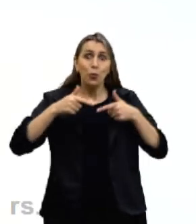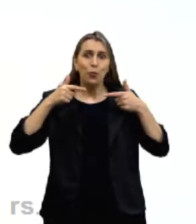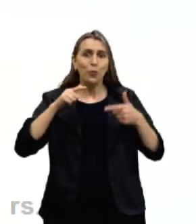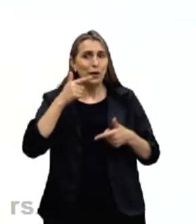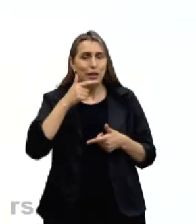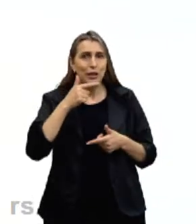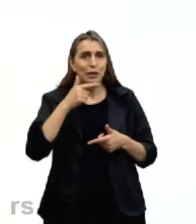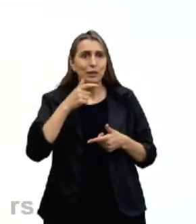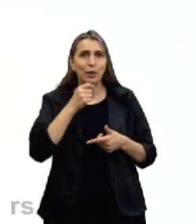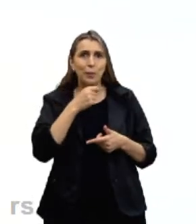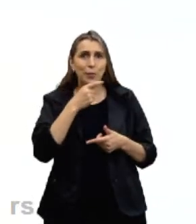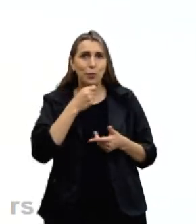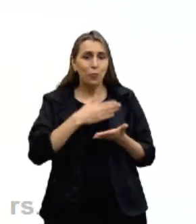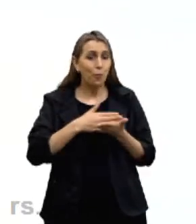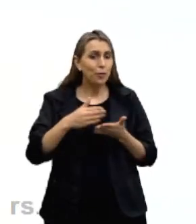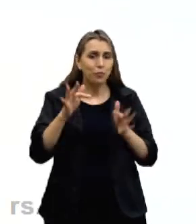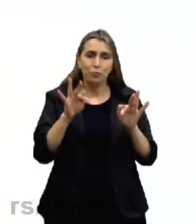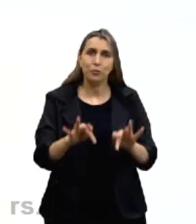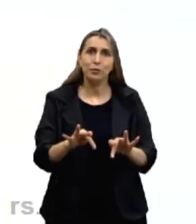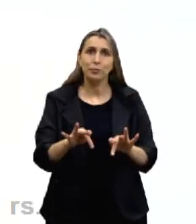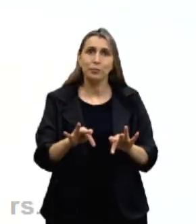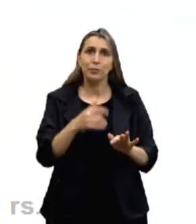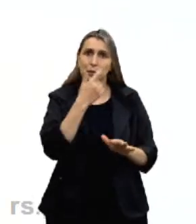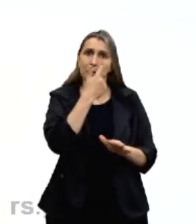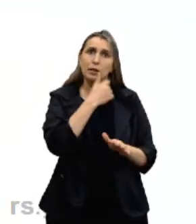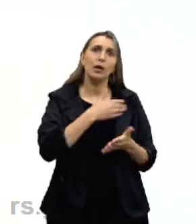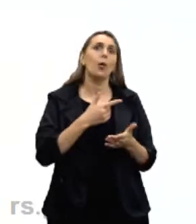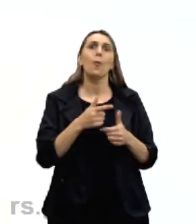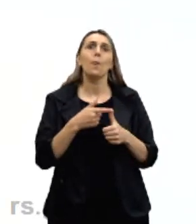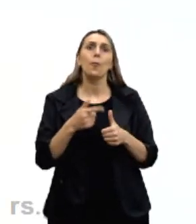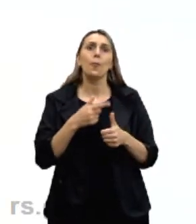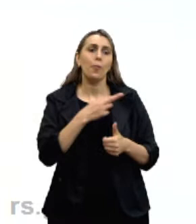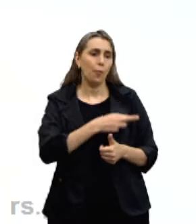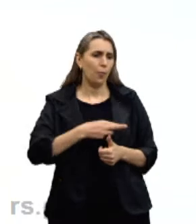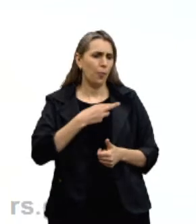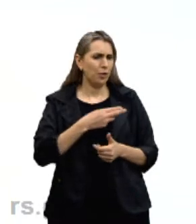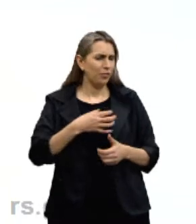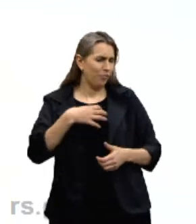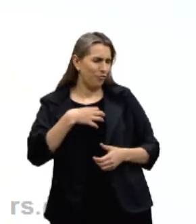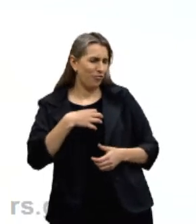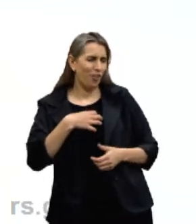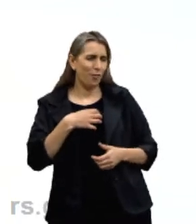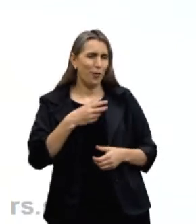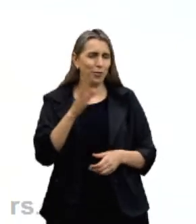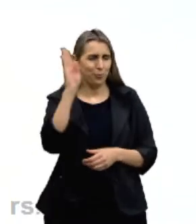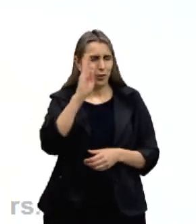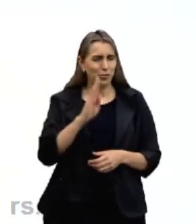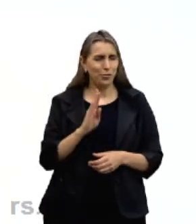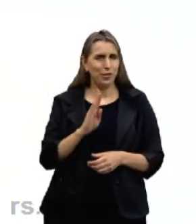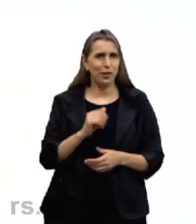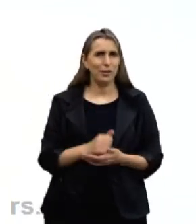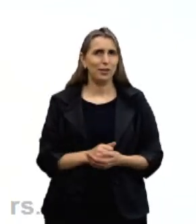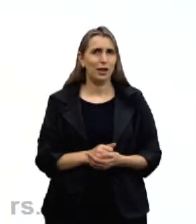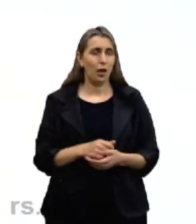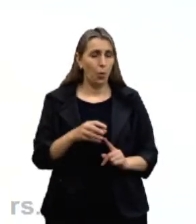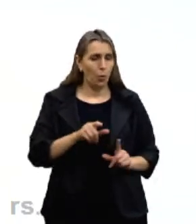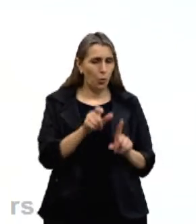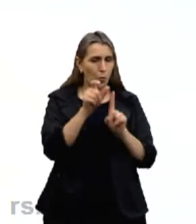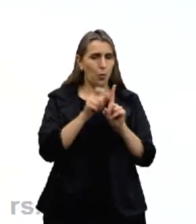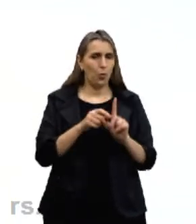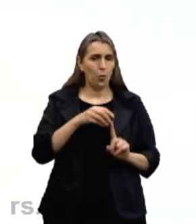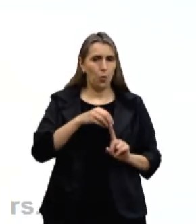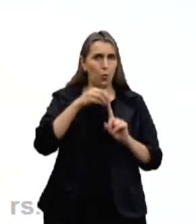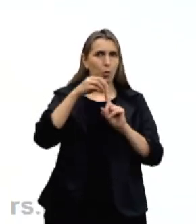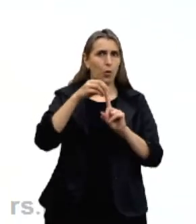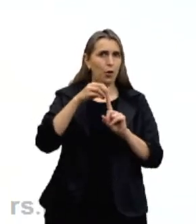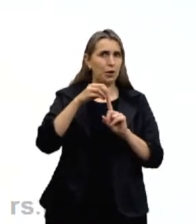esse romance é o primeiro romance que vai começar a mostrar esse jeitinho brasileiro porque o personagem principal da obra